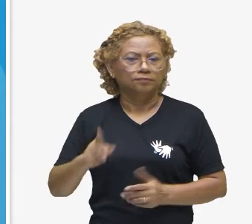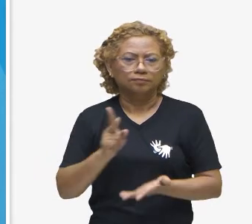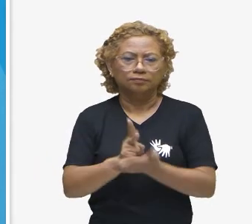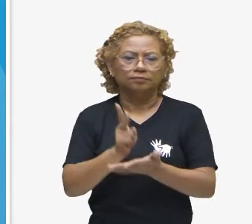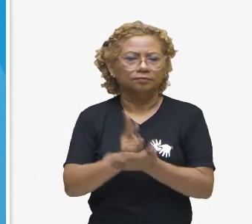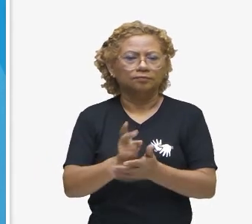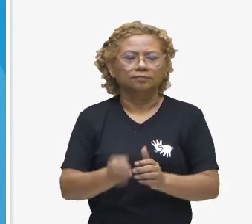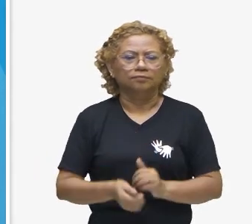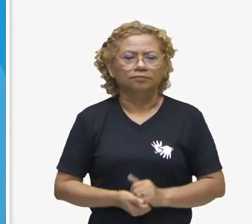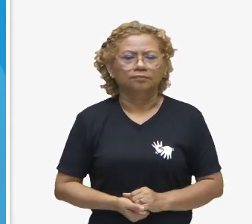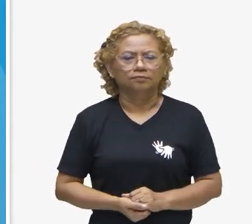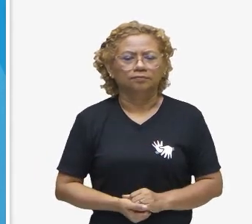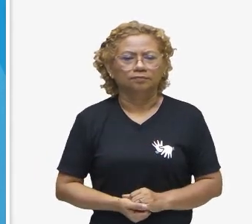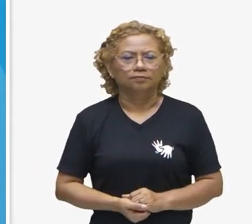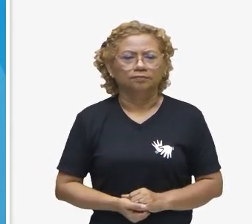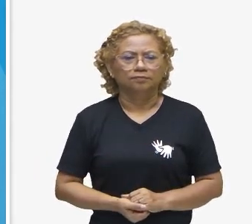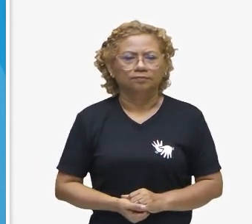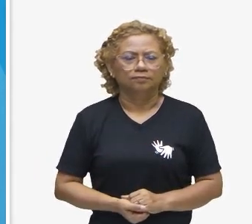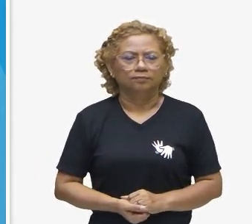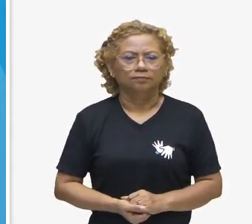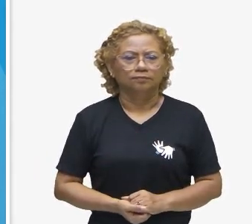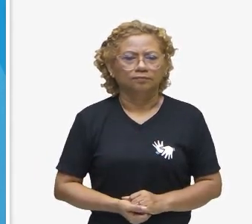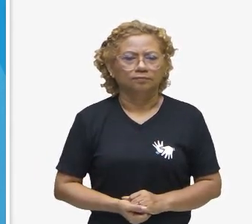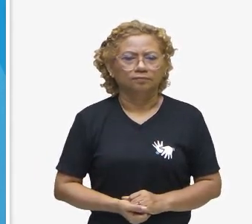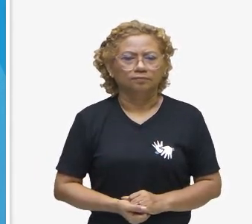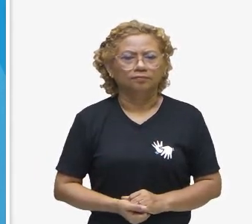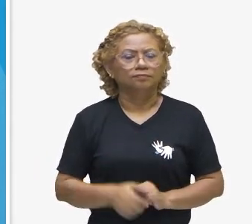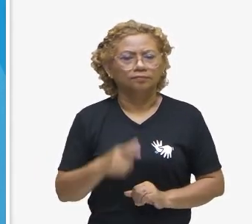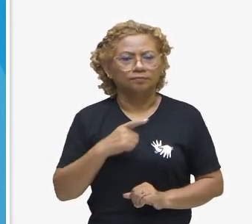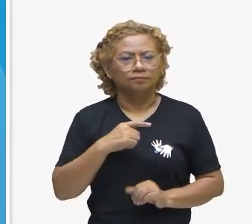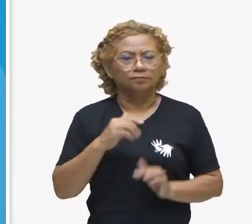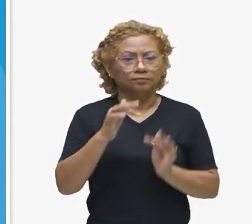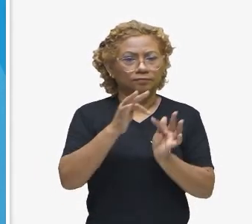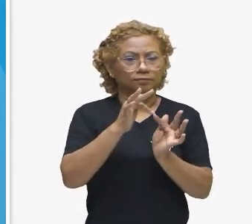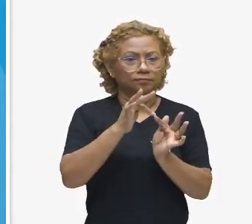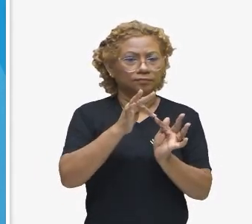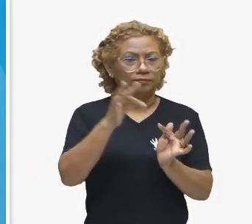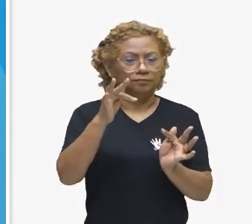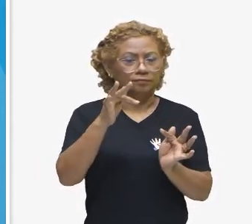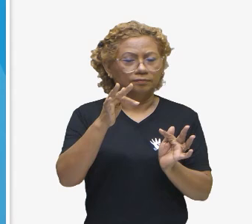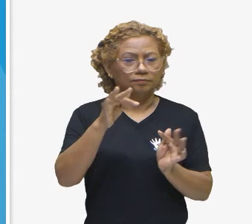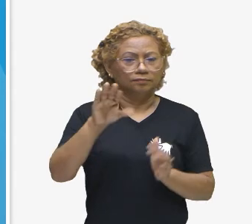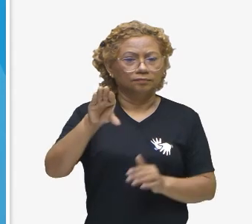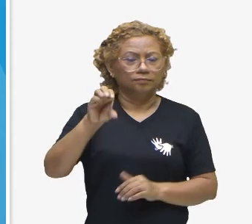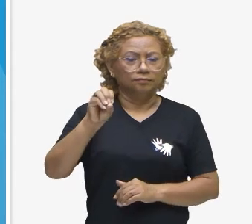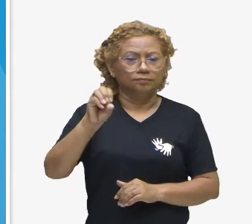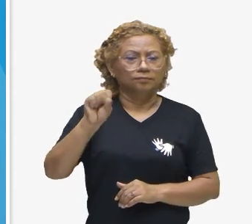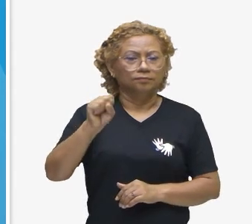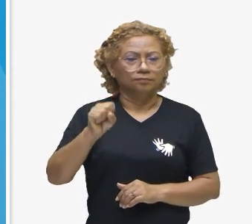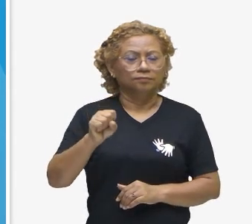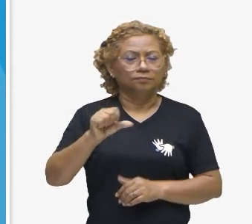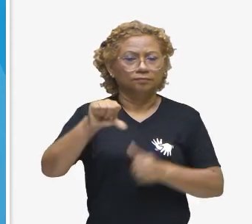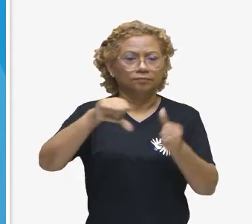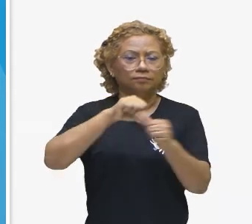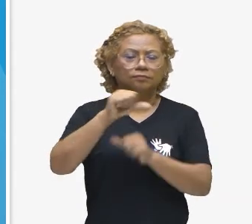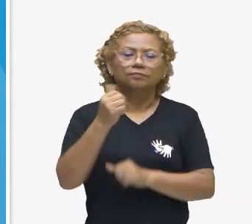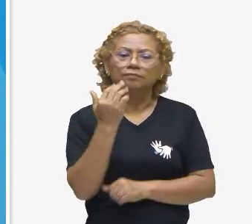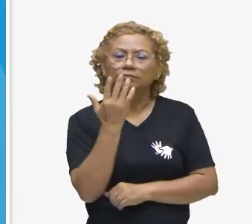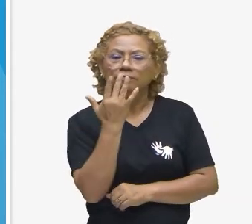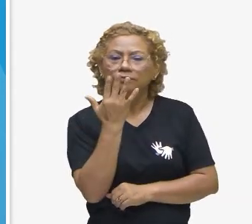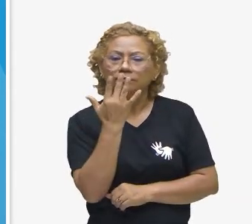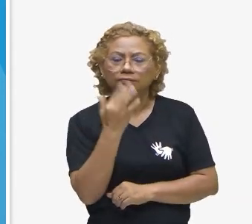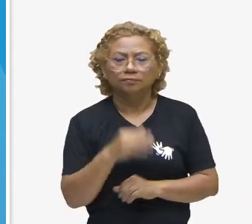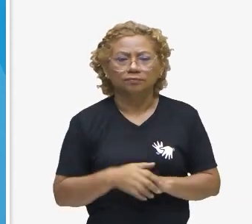novamente o gráfico da função cosseno. Aqui eu vou colocar de outra cor para vocês verem